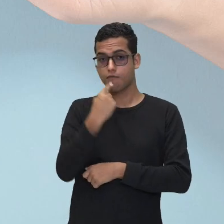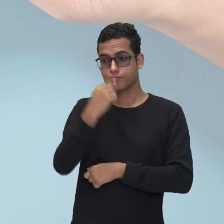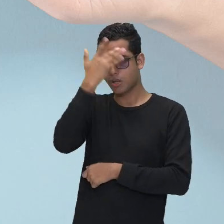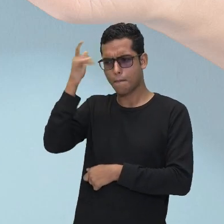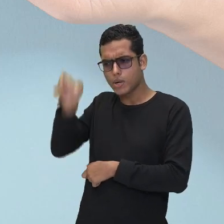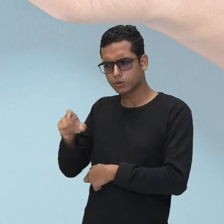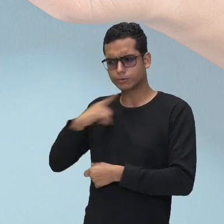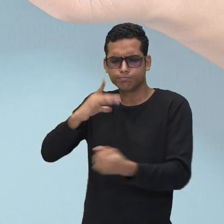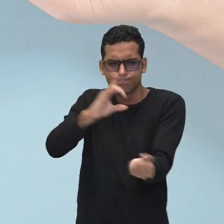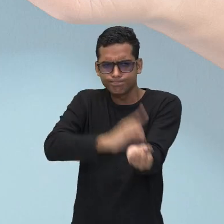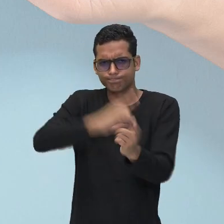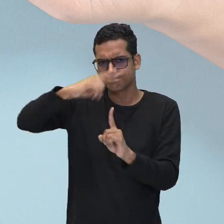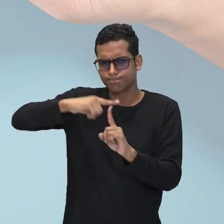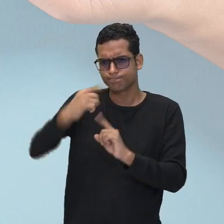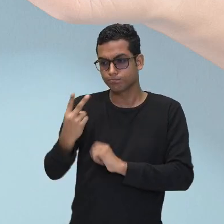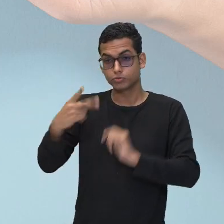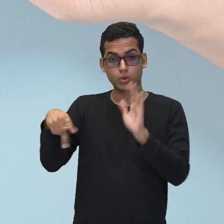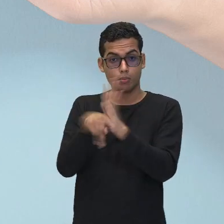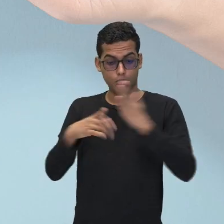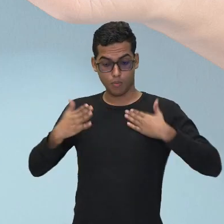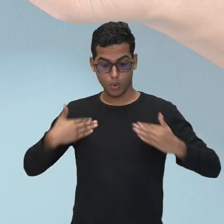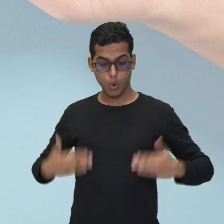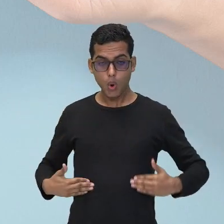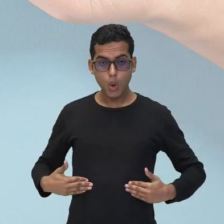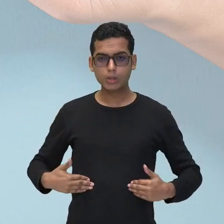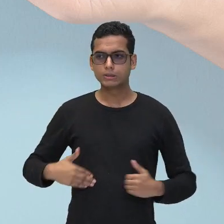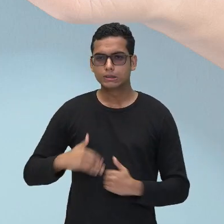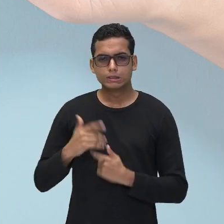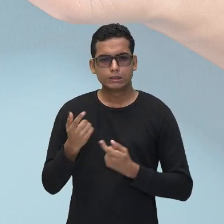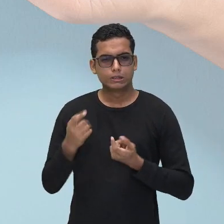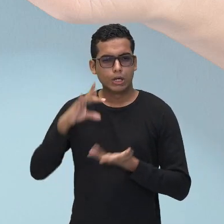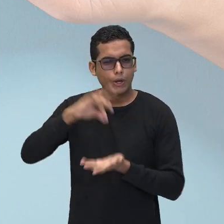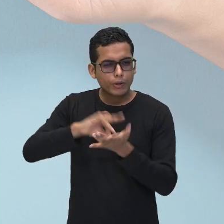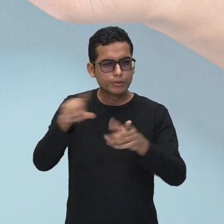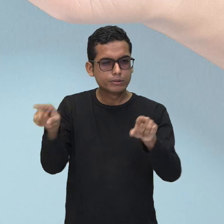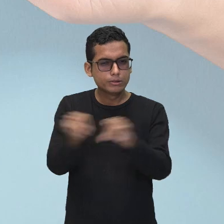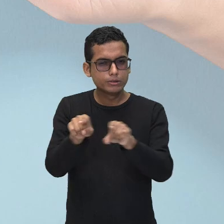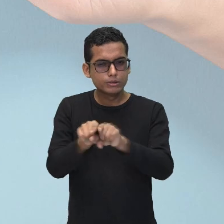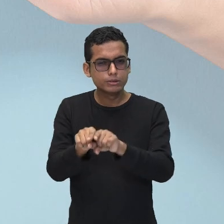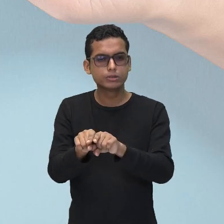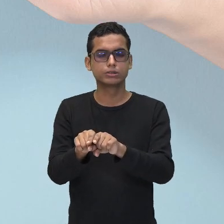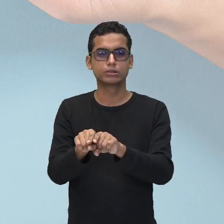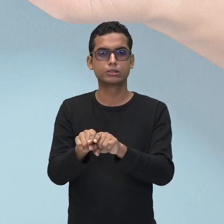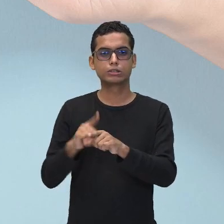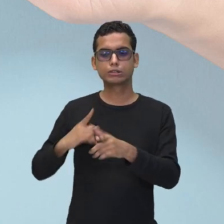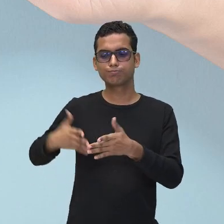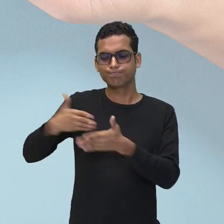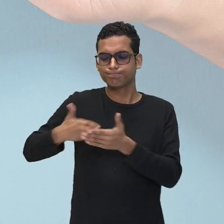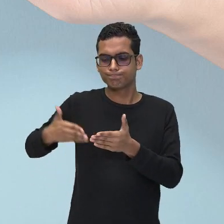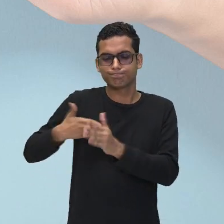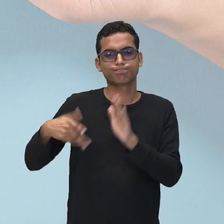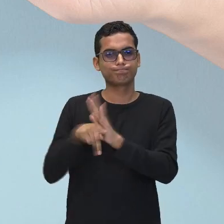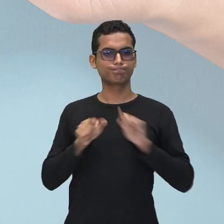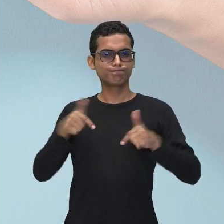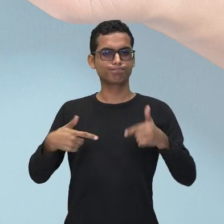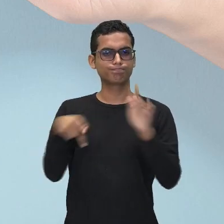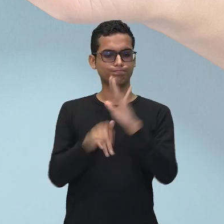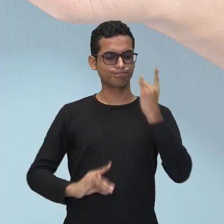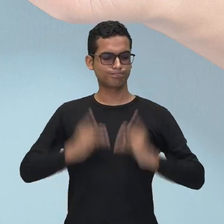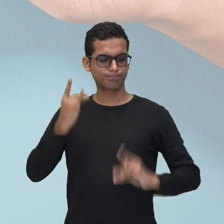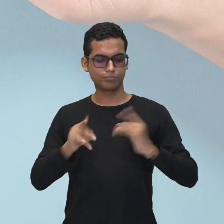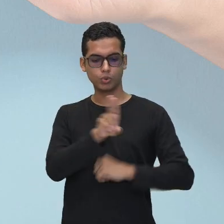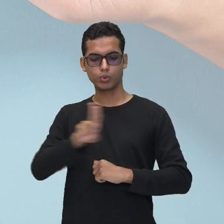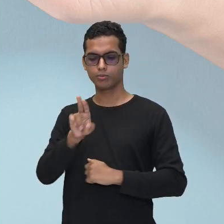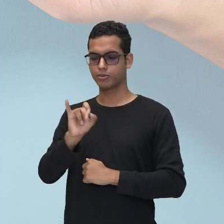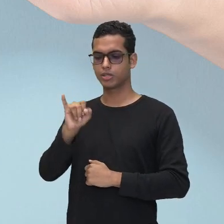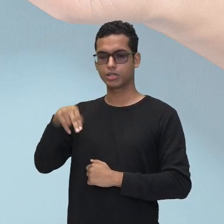há uma resistência do corpo, né, à ação desse hormônio chamado insulina, o que acaba